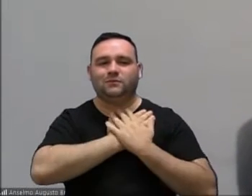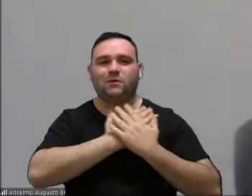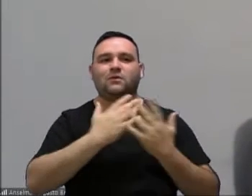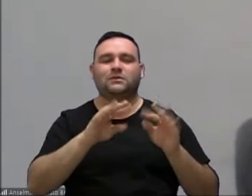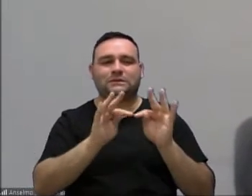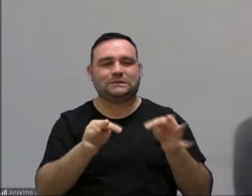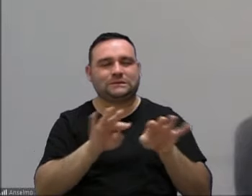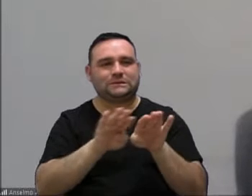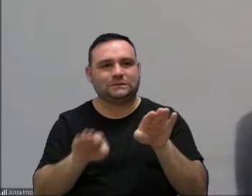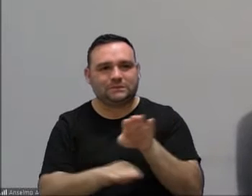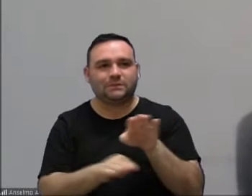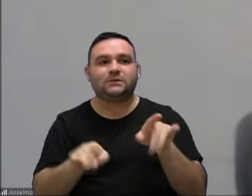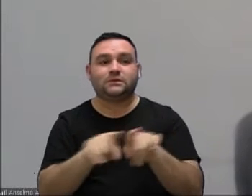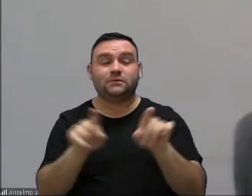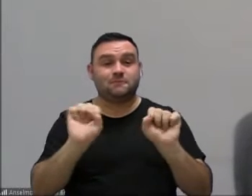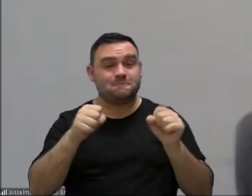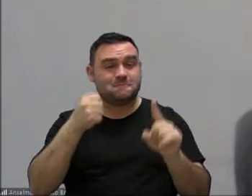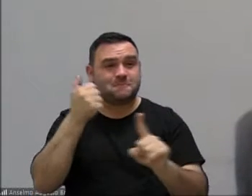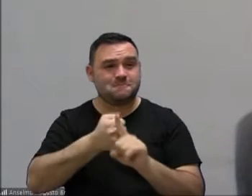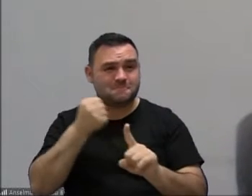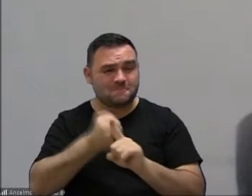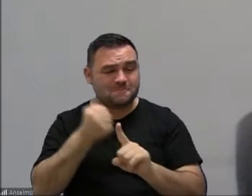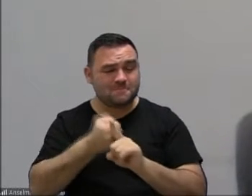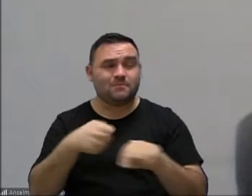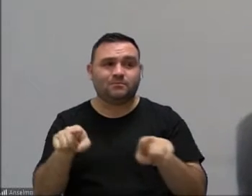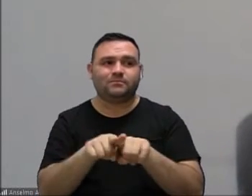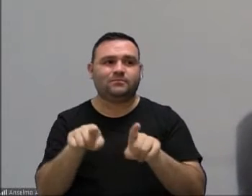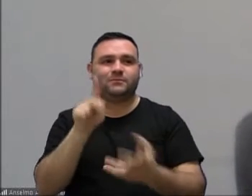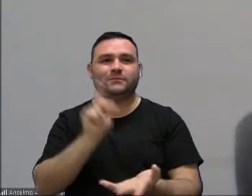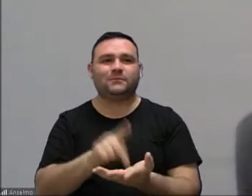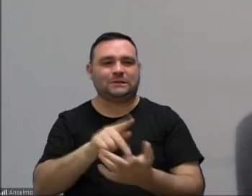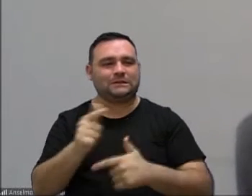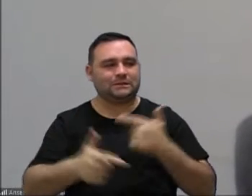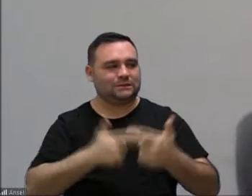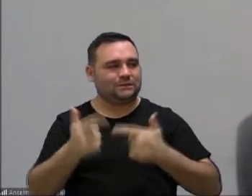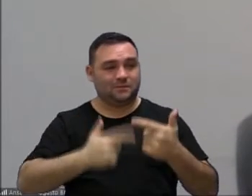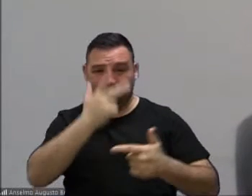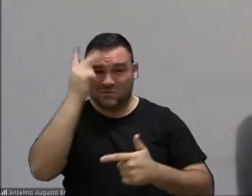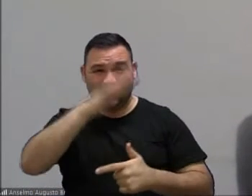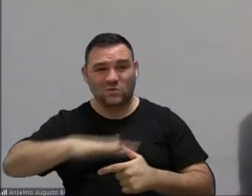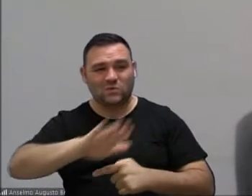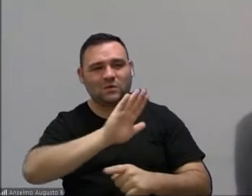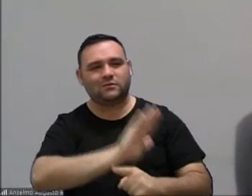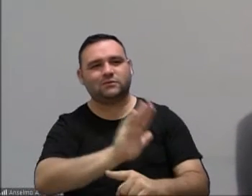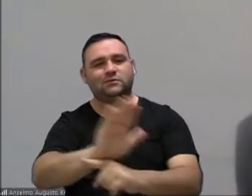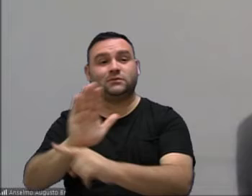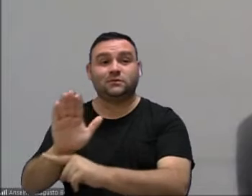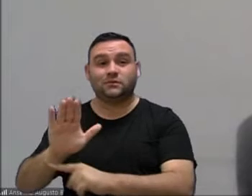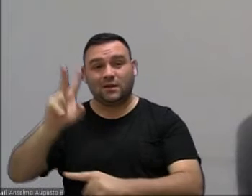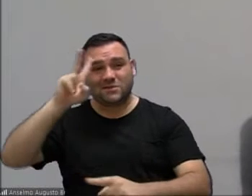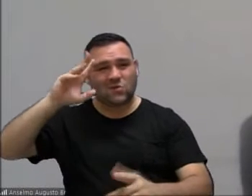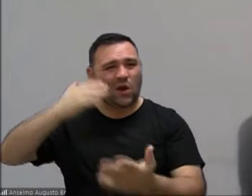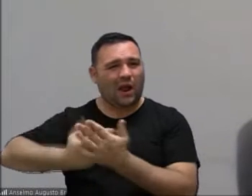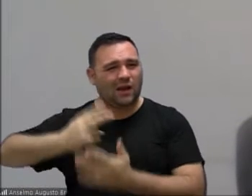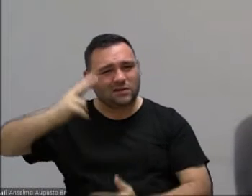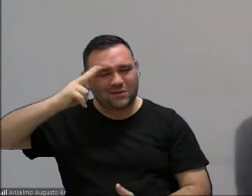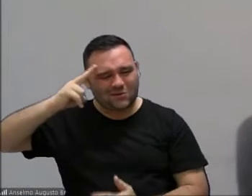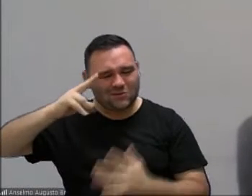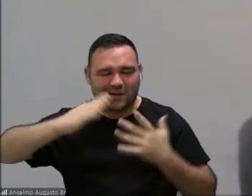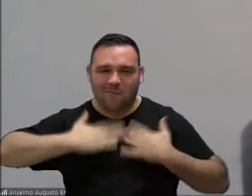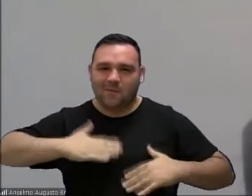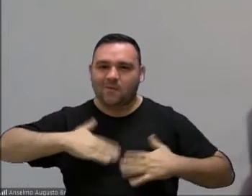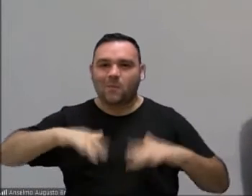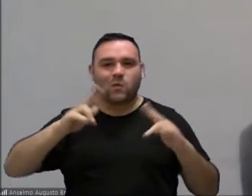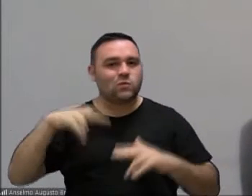pessoa simples, humilde, batalhador, e que realmente trabalha pelo povo de segunda a segunda. Você é um exemplo de